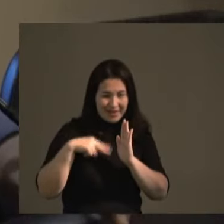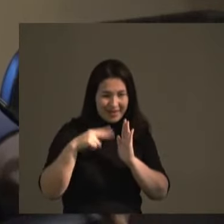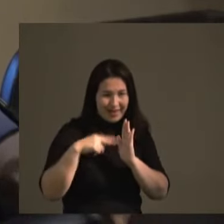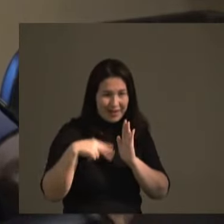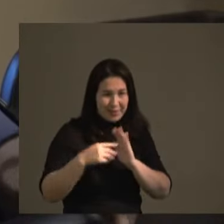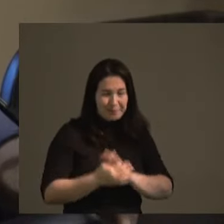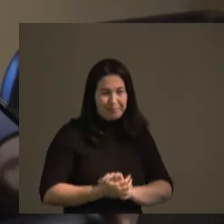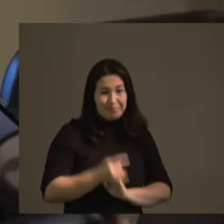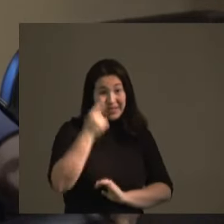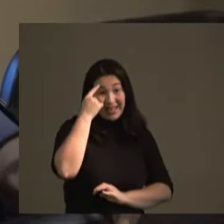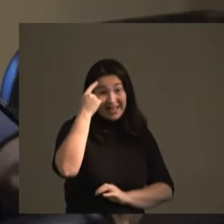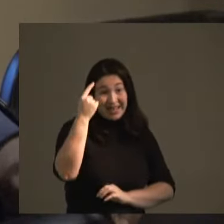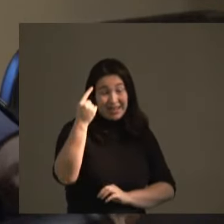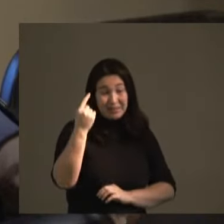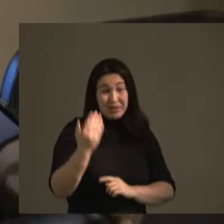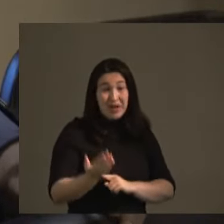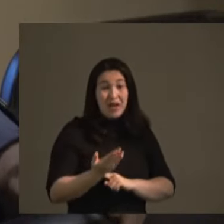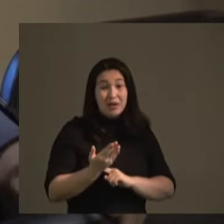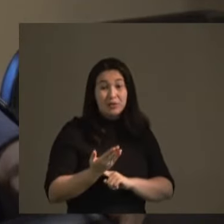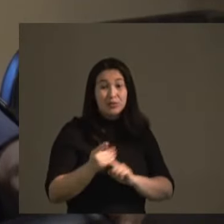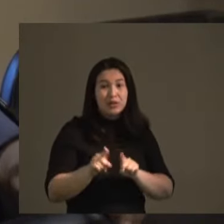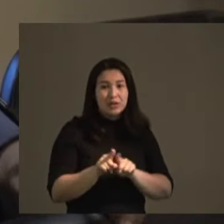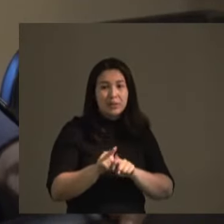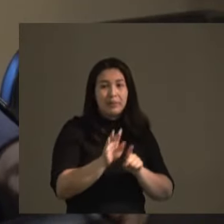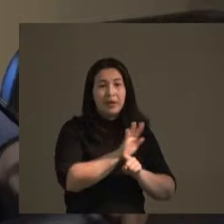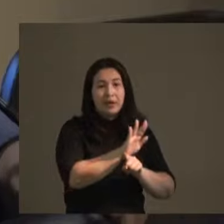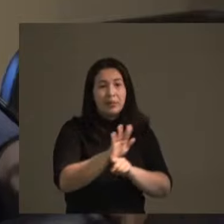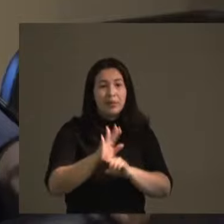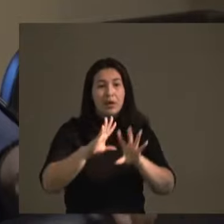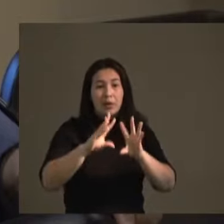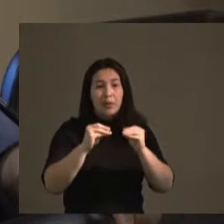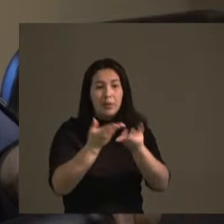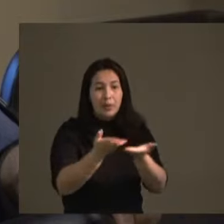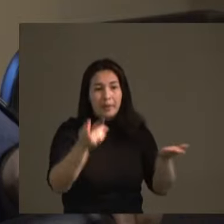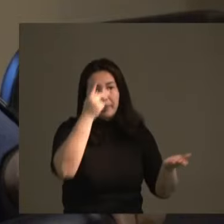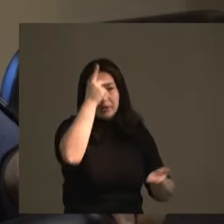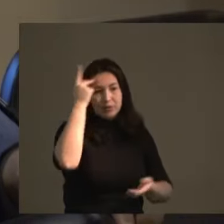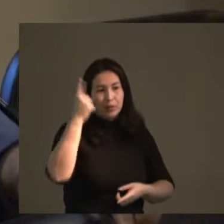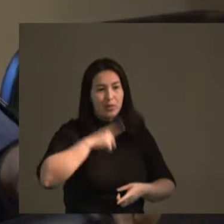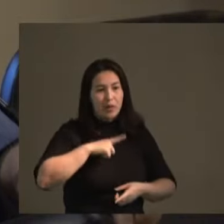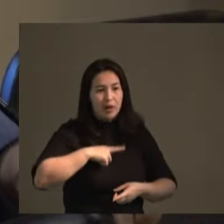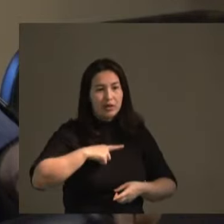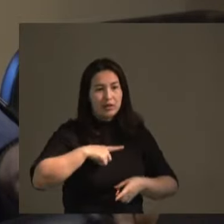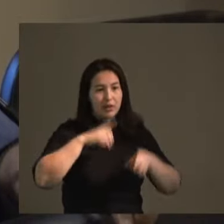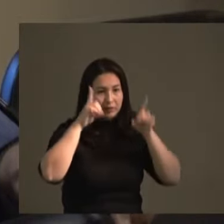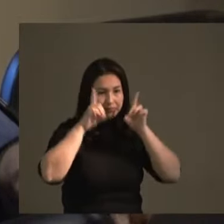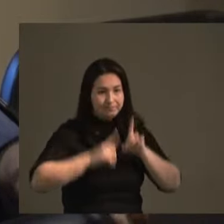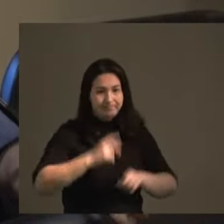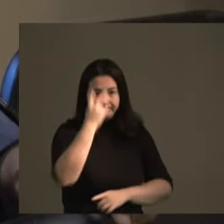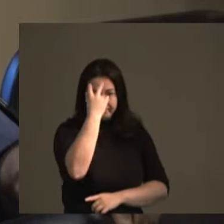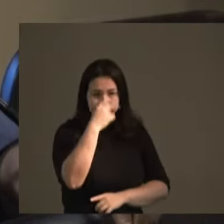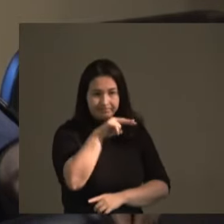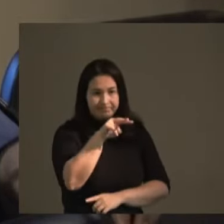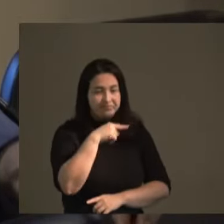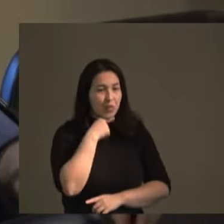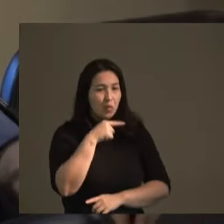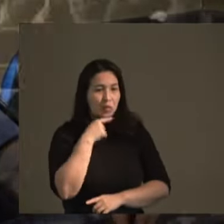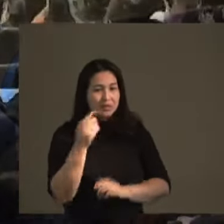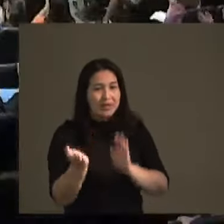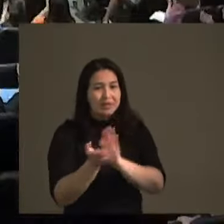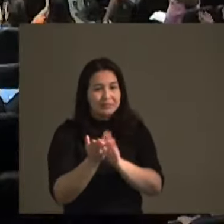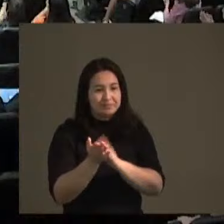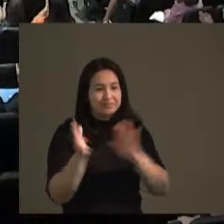Lendo aqui para mim, mas também lendo para os companheiros com deficiência visual que estão aqui na plateia. Uma salva de palmas para ele, tá